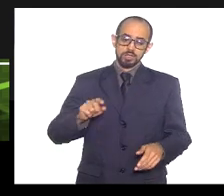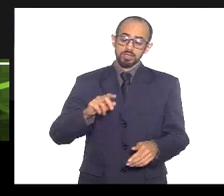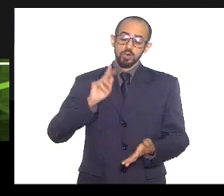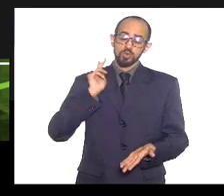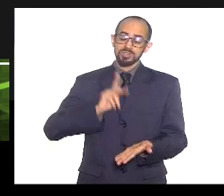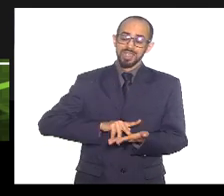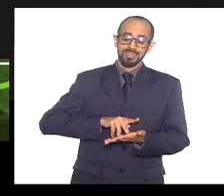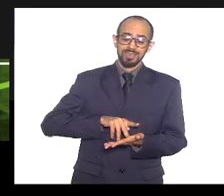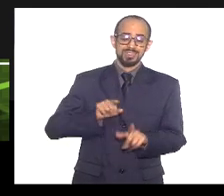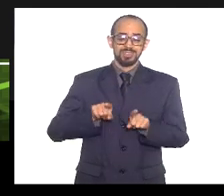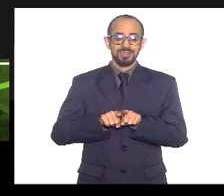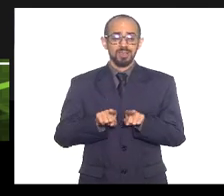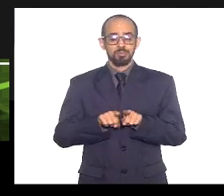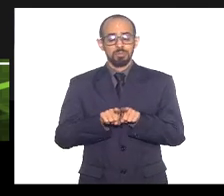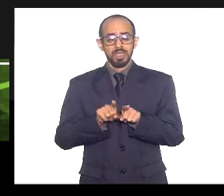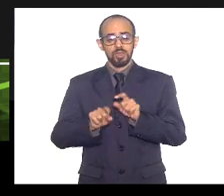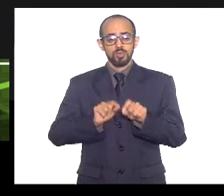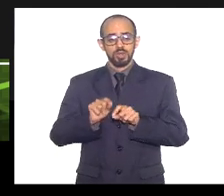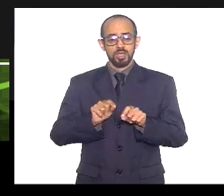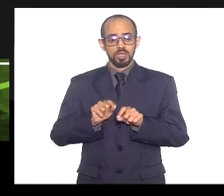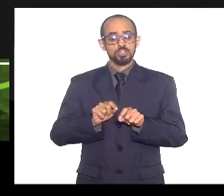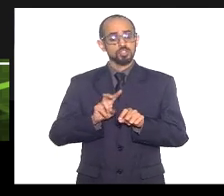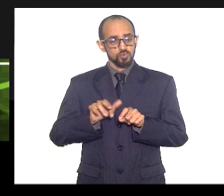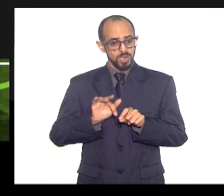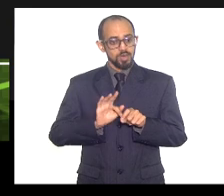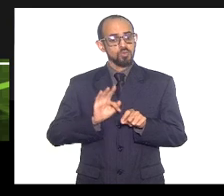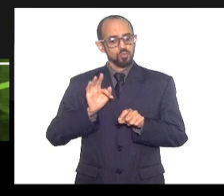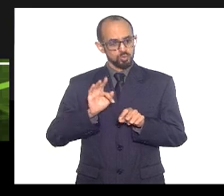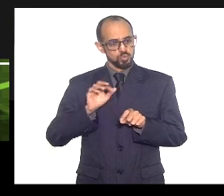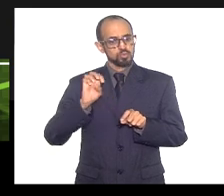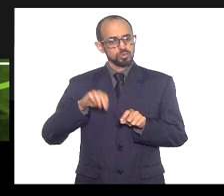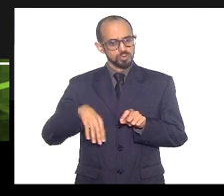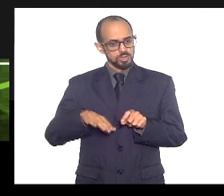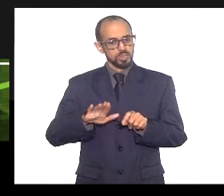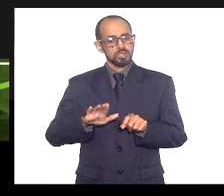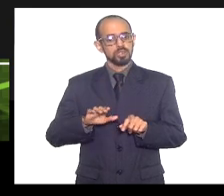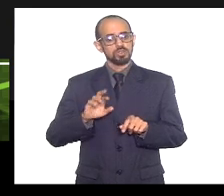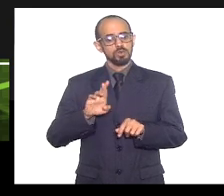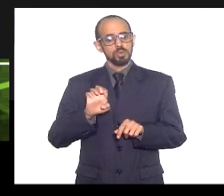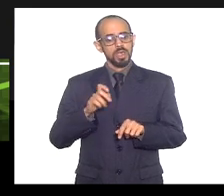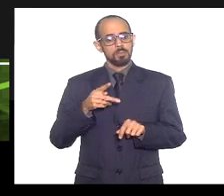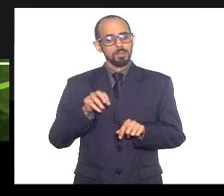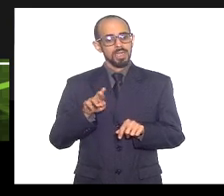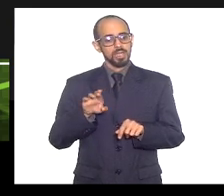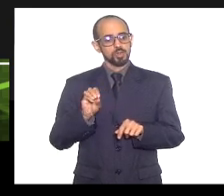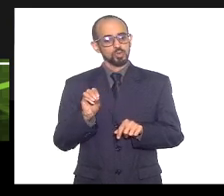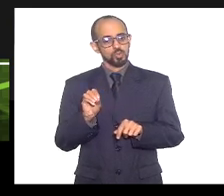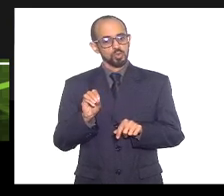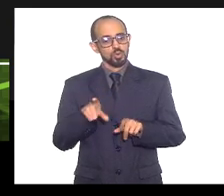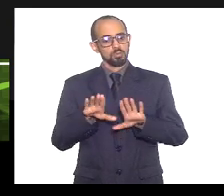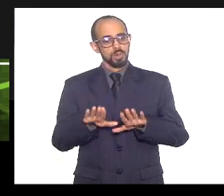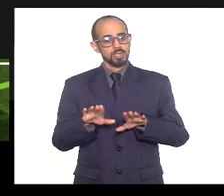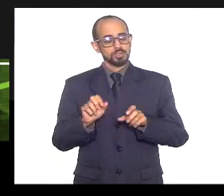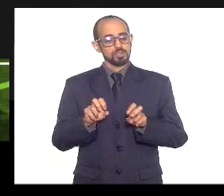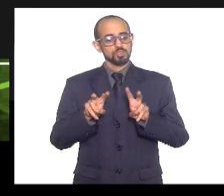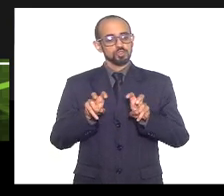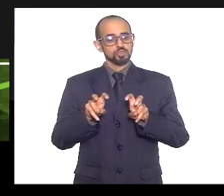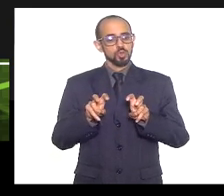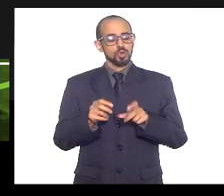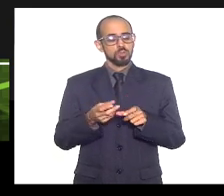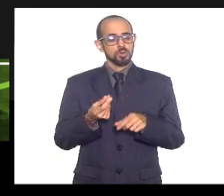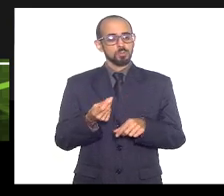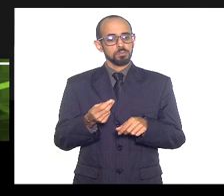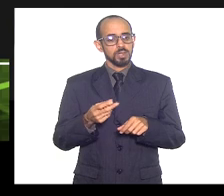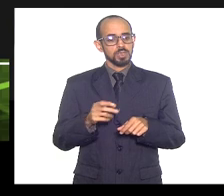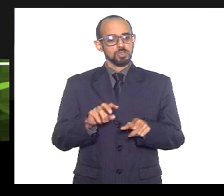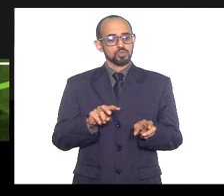mais teremos, né, quer dizer, com relação à questão de repetro, mas sim com relação a preço de transferência também na